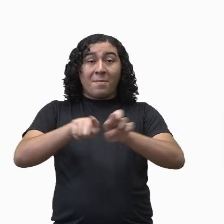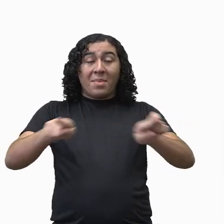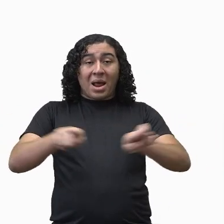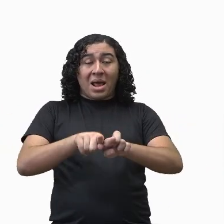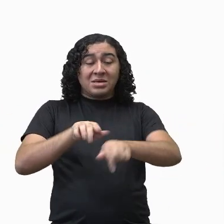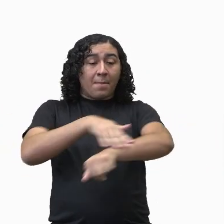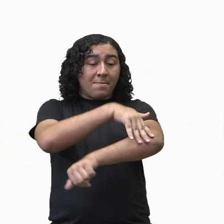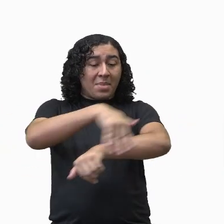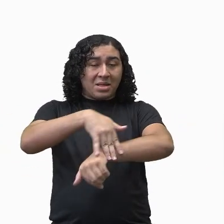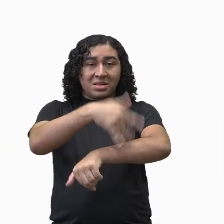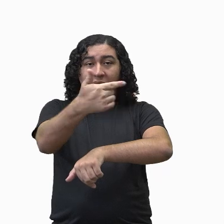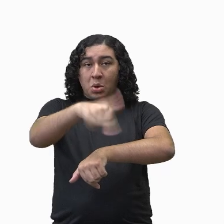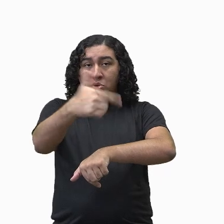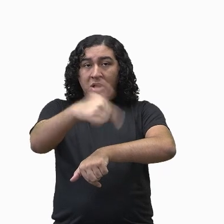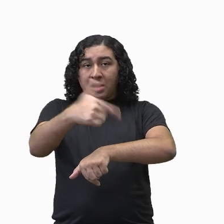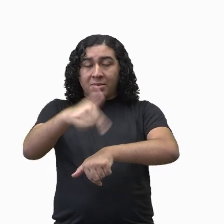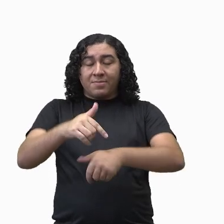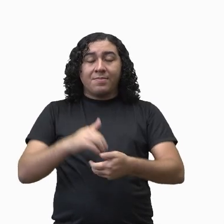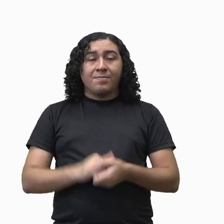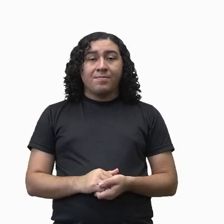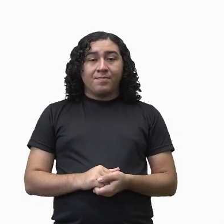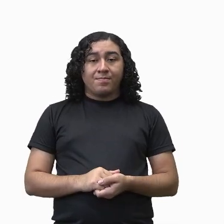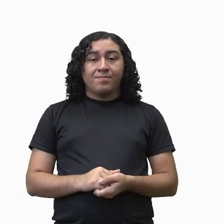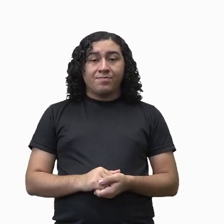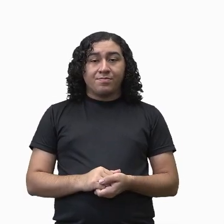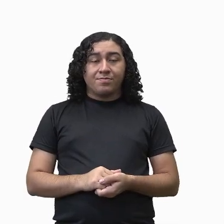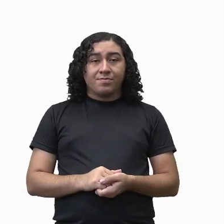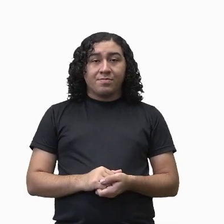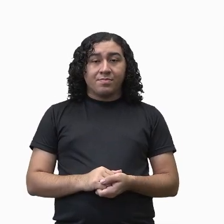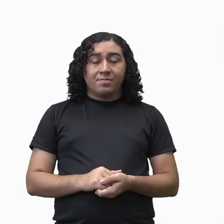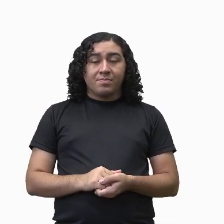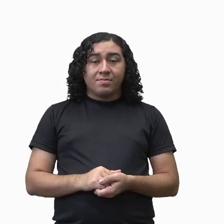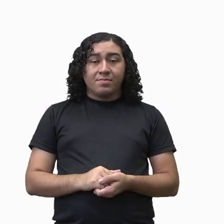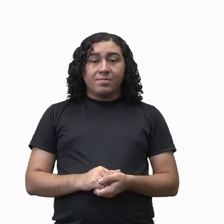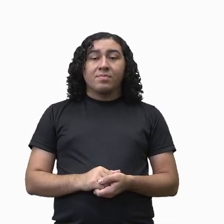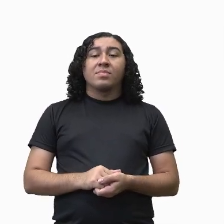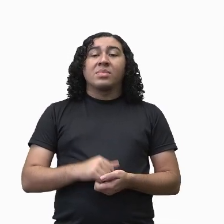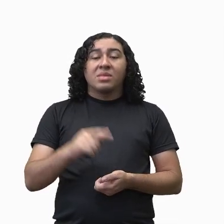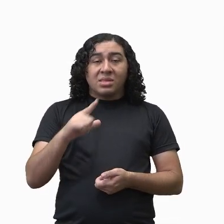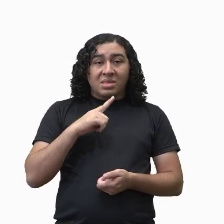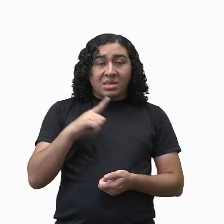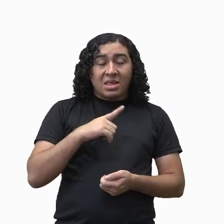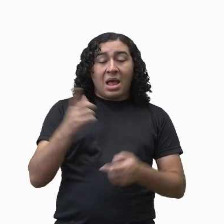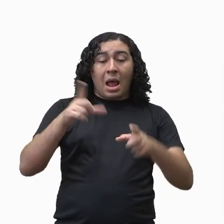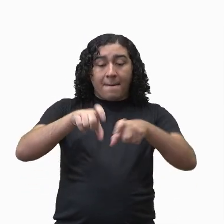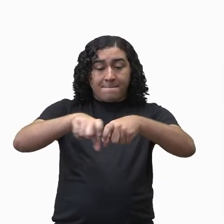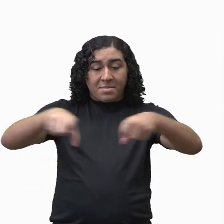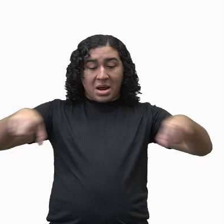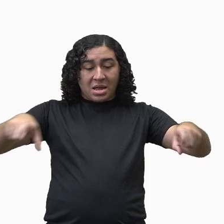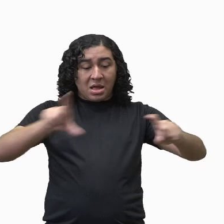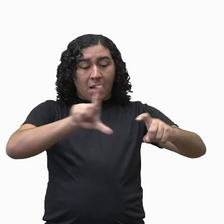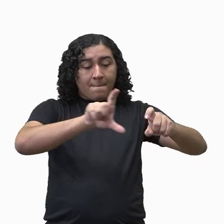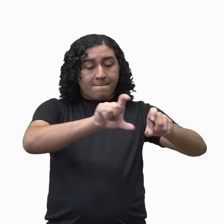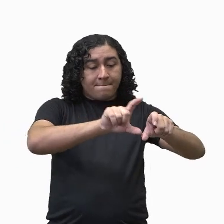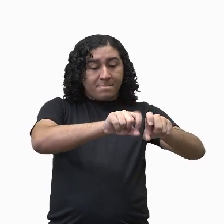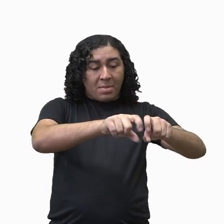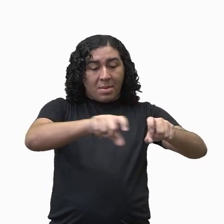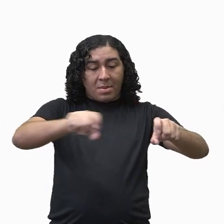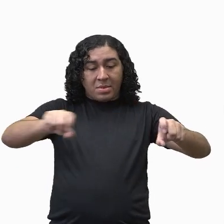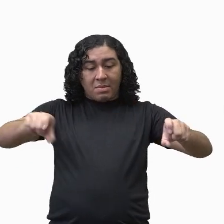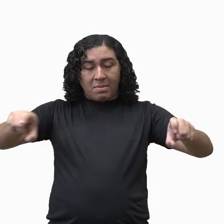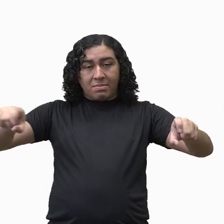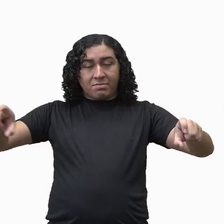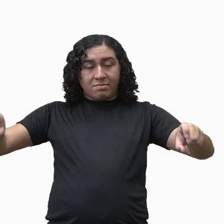podem observar aí na imagem. Tem a pele anular, com sulcos, olhos eles são vestigiais em